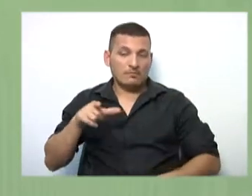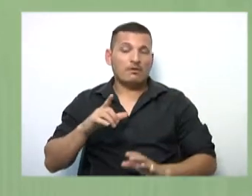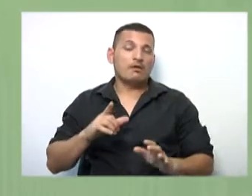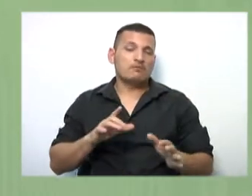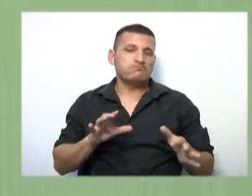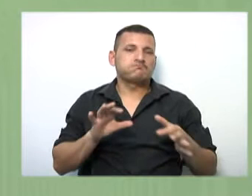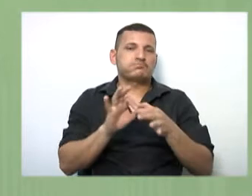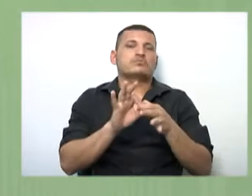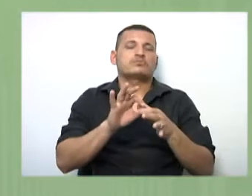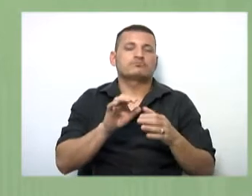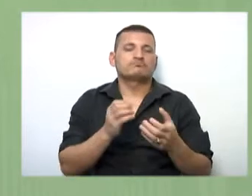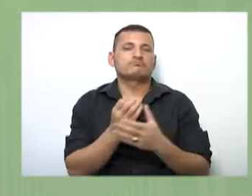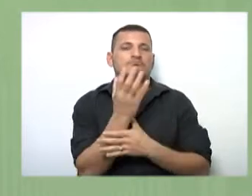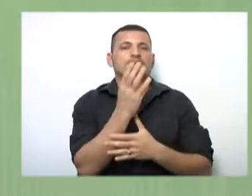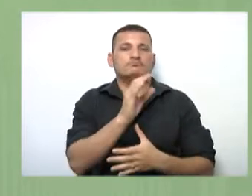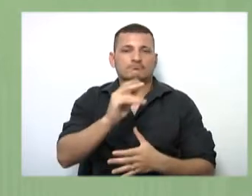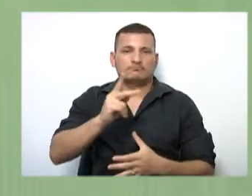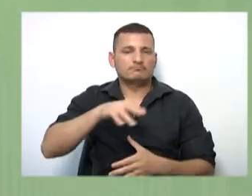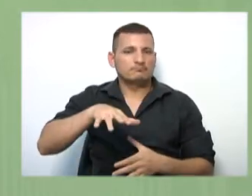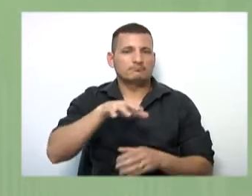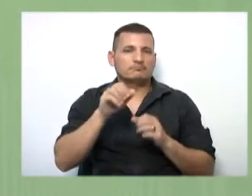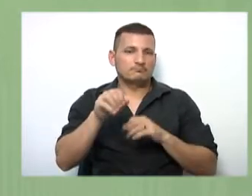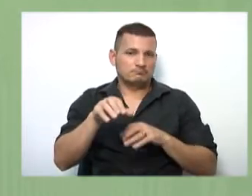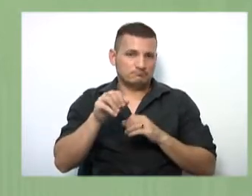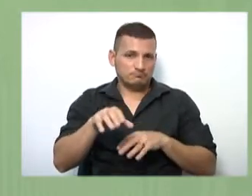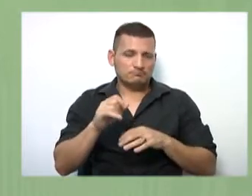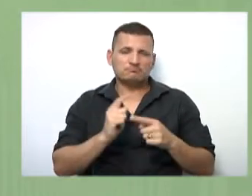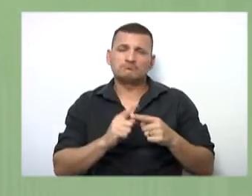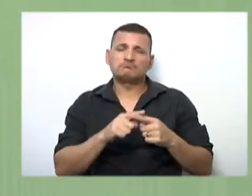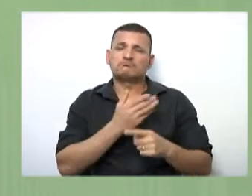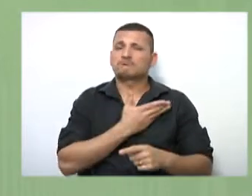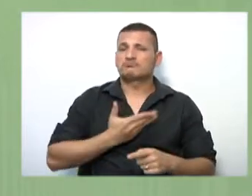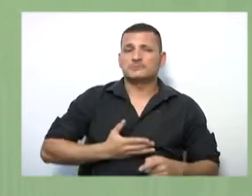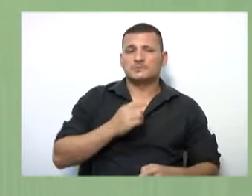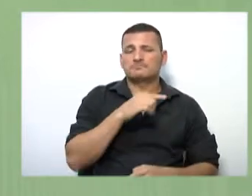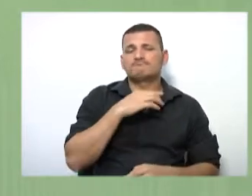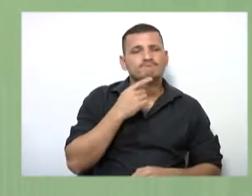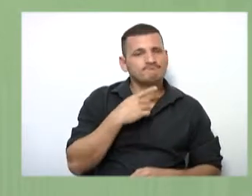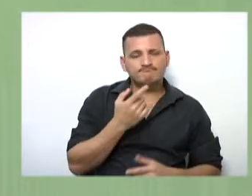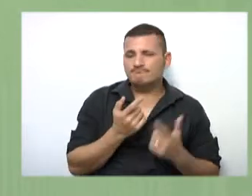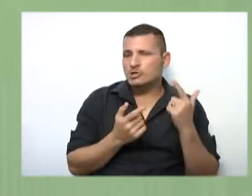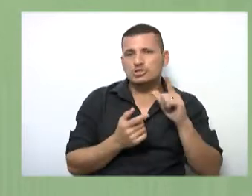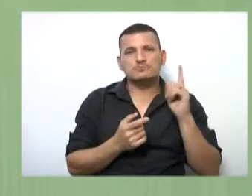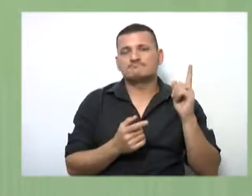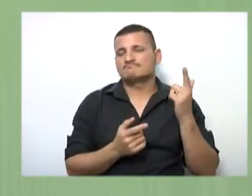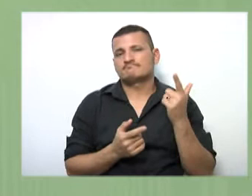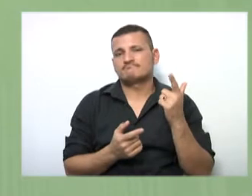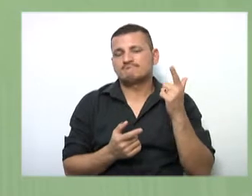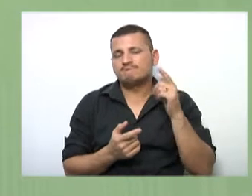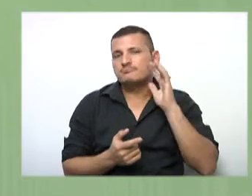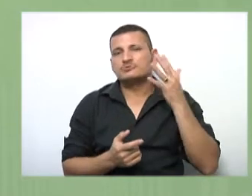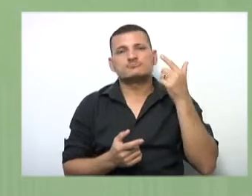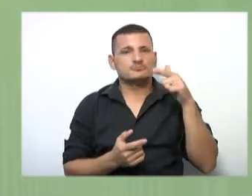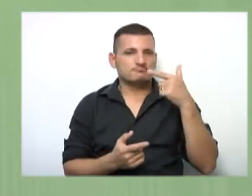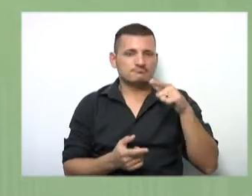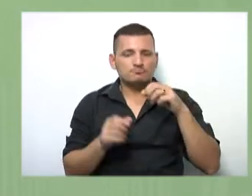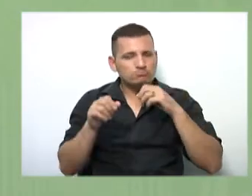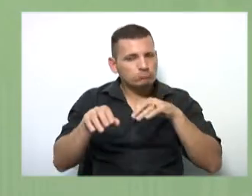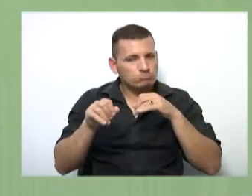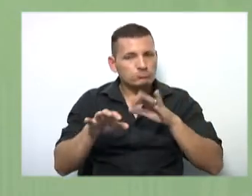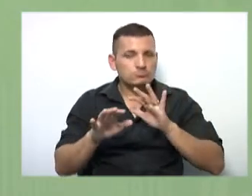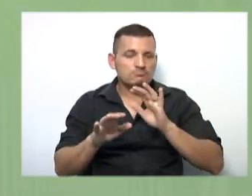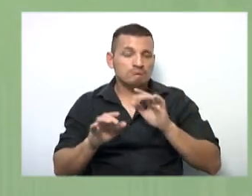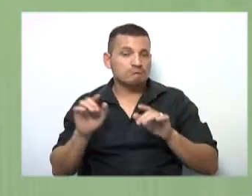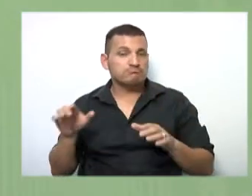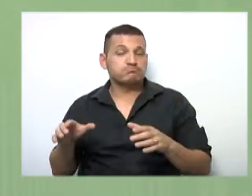buscando ocupar esse espaço que o setor público deixou vazio, ela vai ter como objetivo controlar as práticas e os métodos de